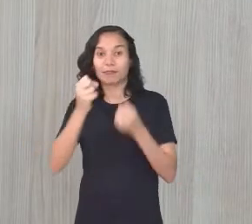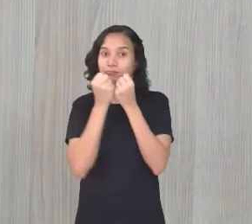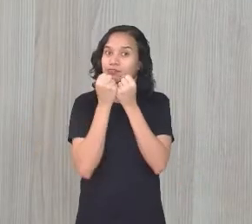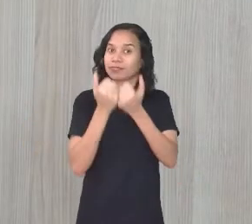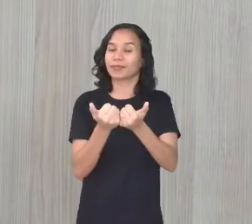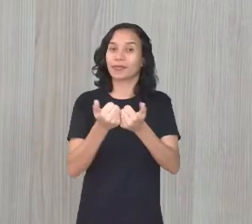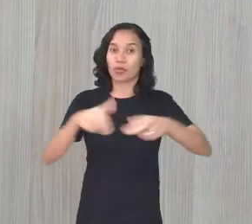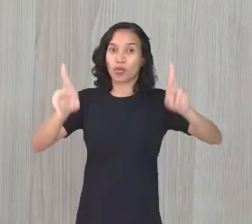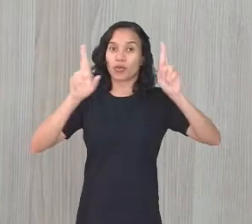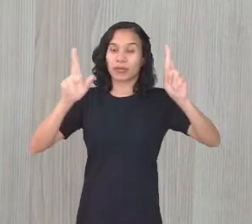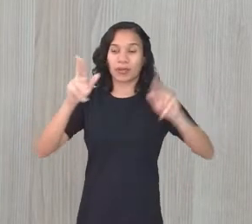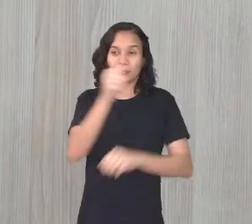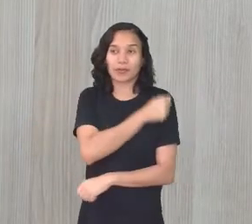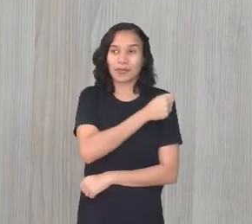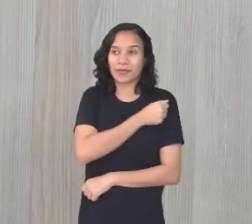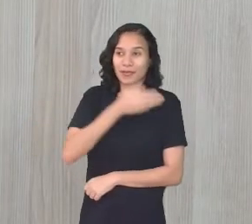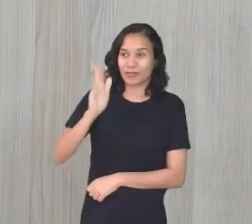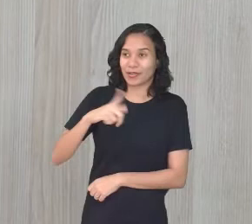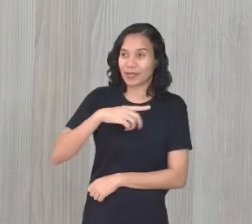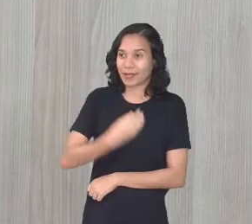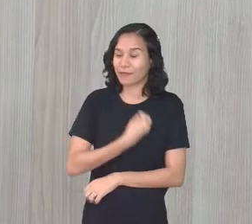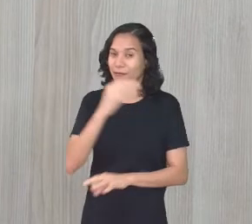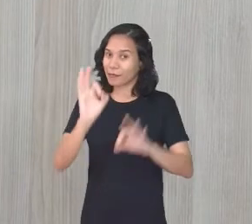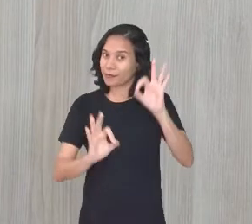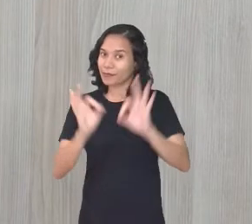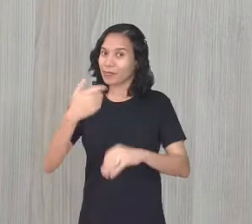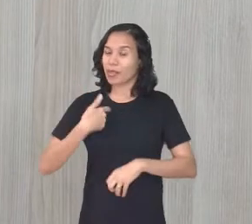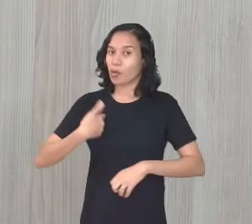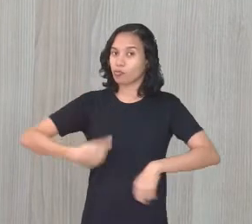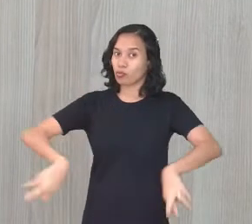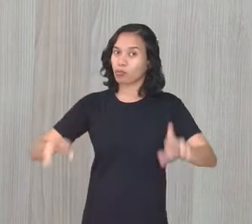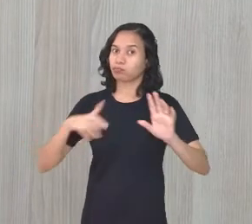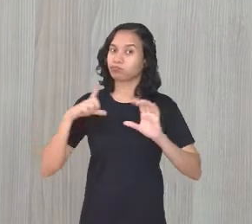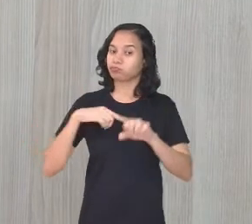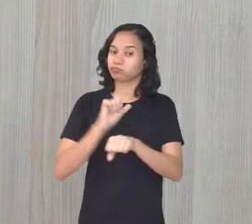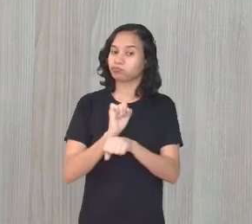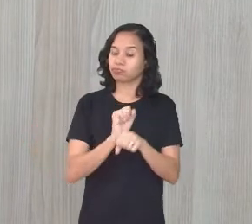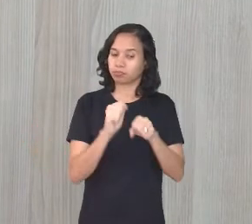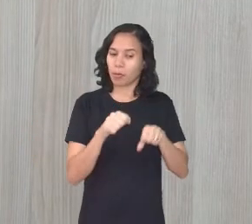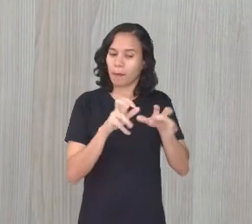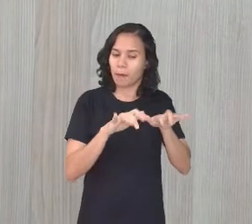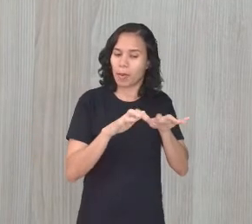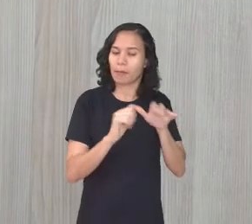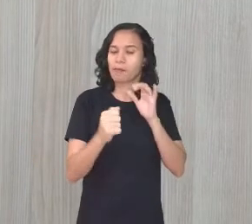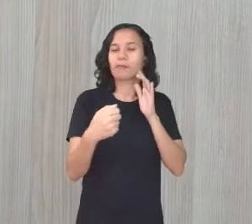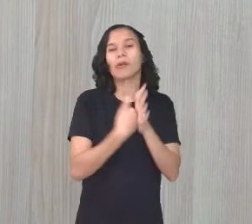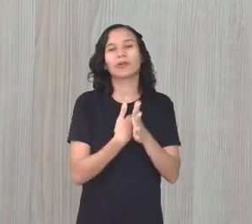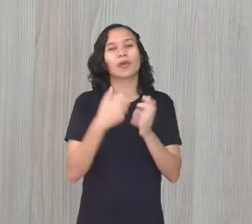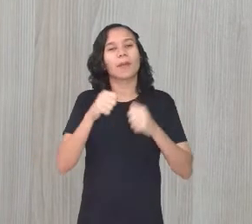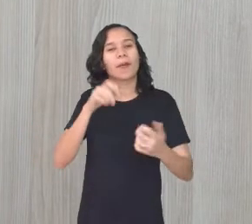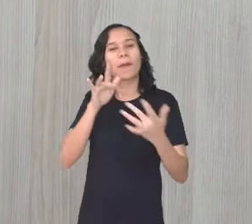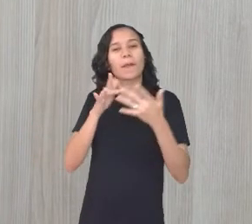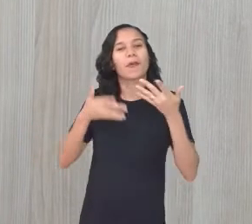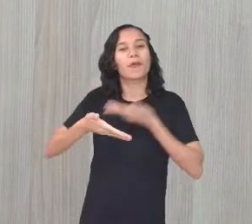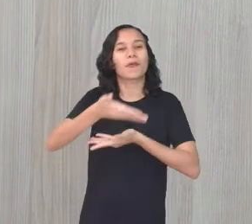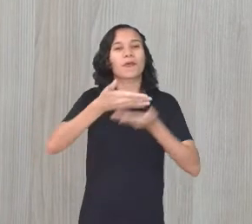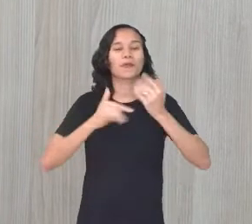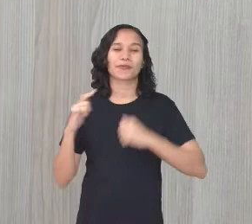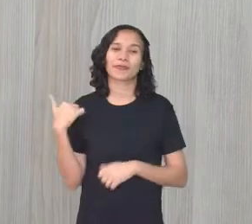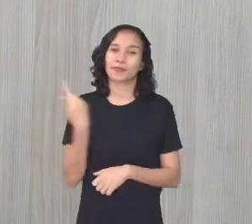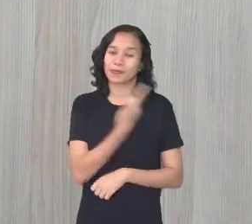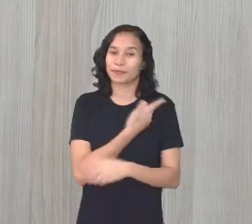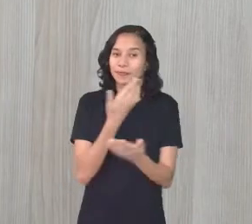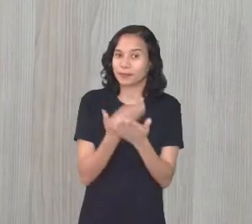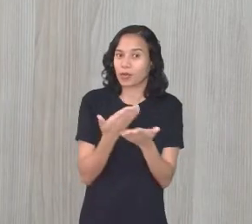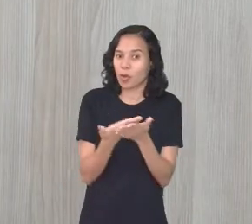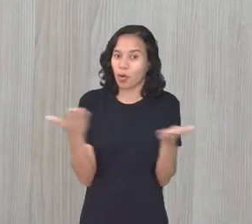os alunos já estejam aí a postos. Estou aqui já esperando qualquer perguntinha, certo? E que vocês possam interagir conosco, que a nossa